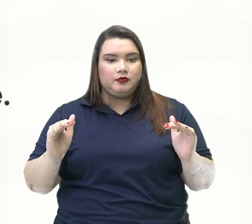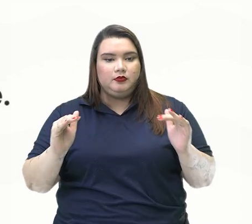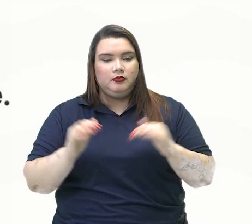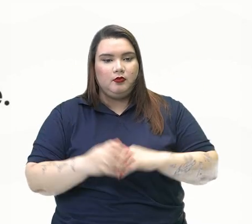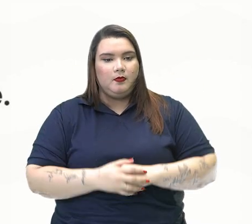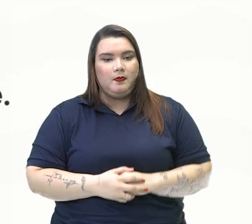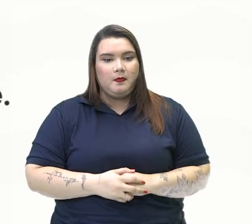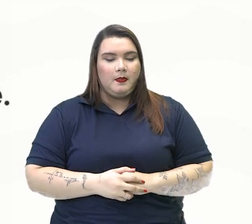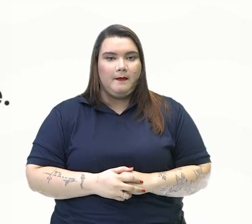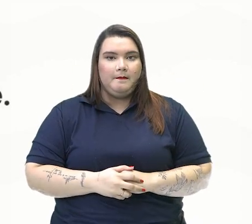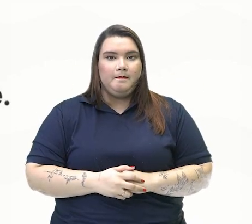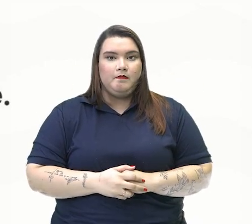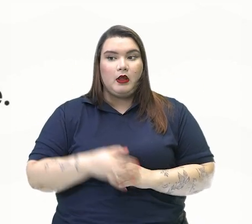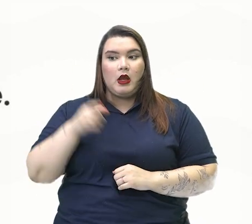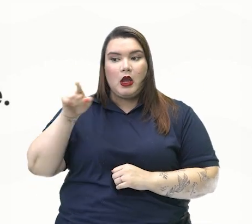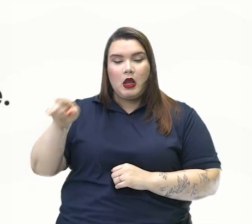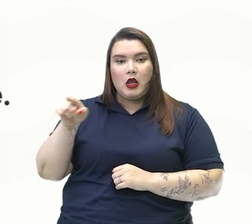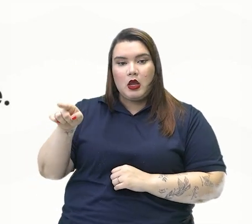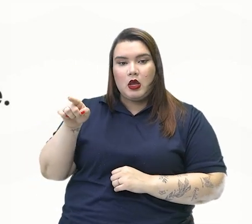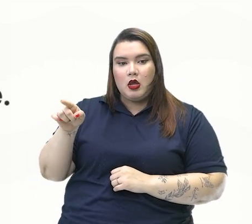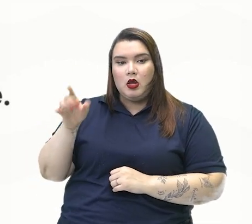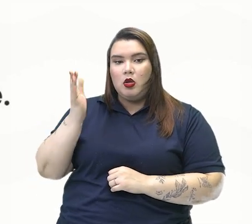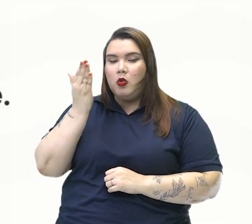ate apples. Ele come